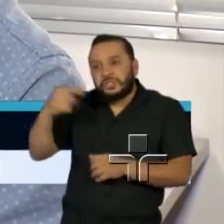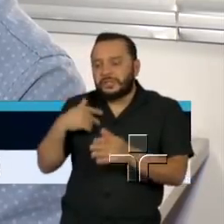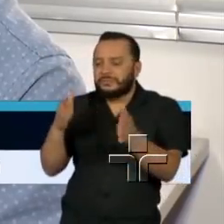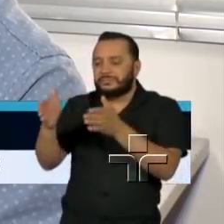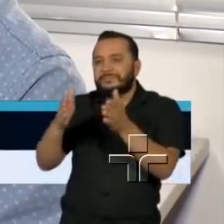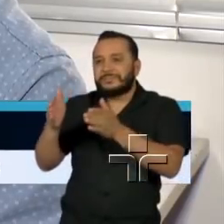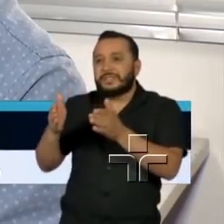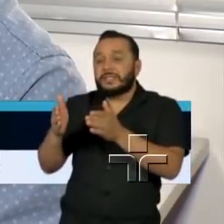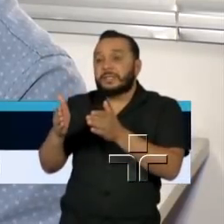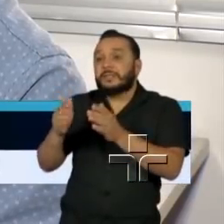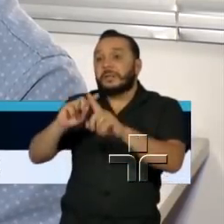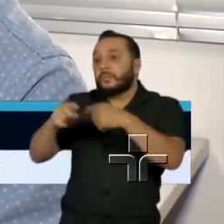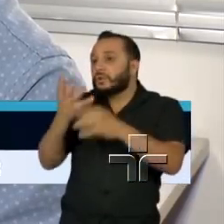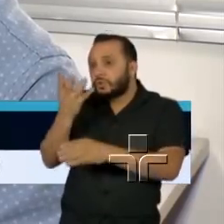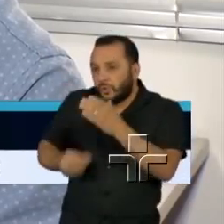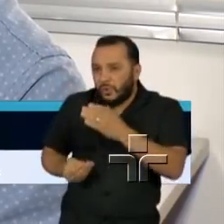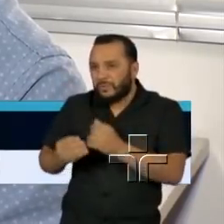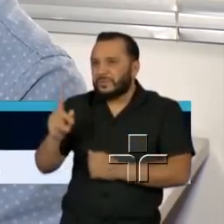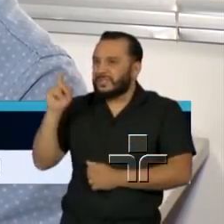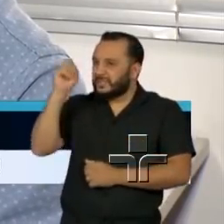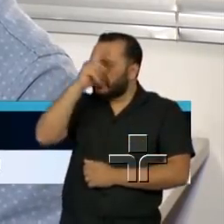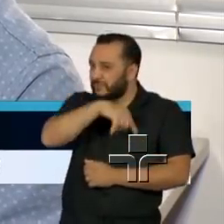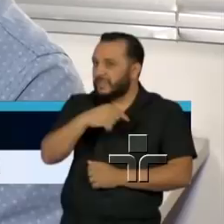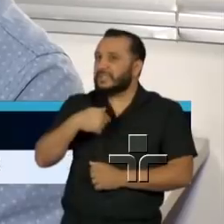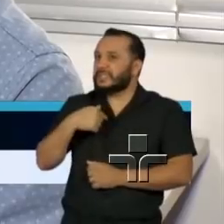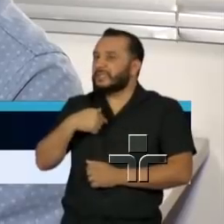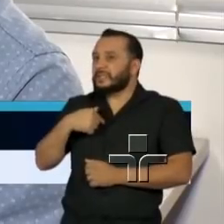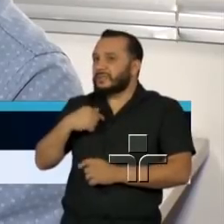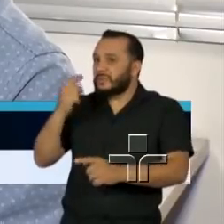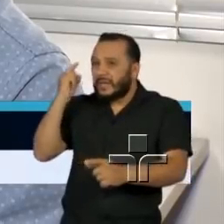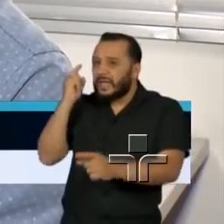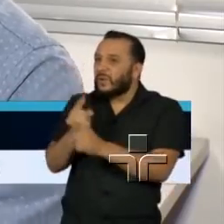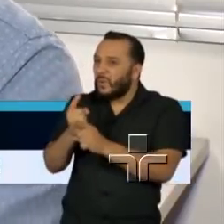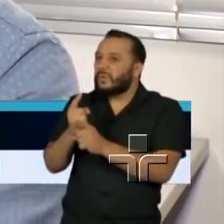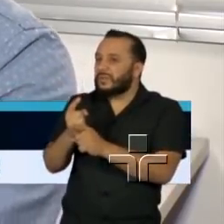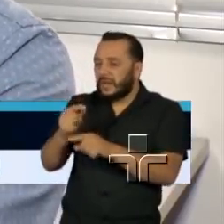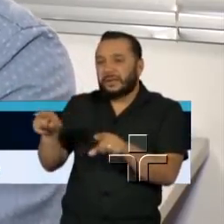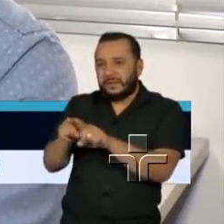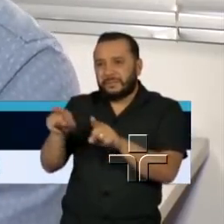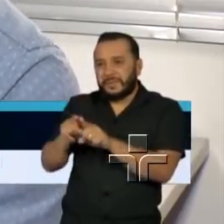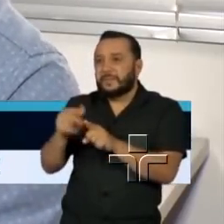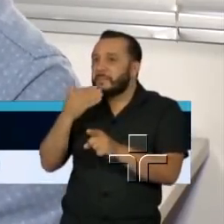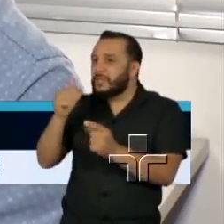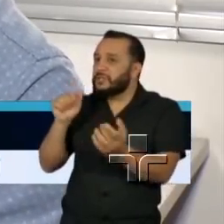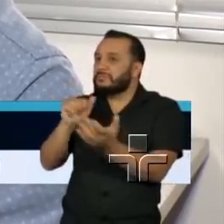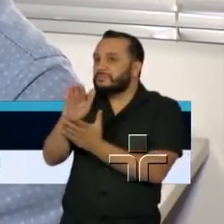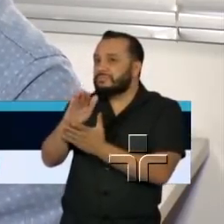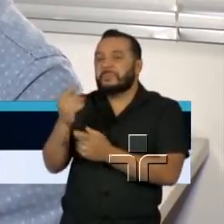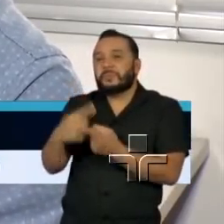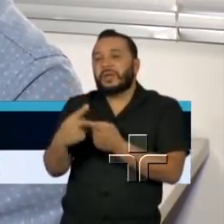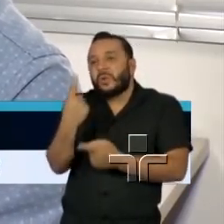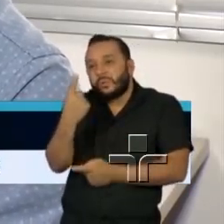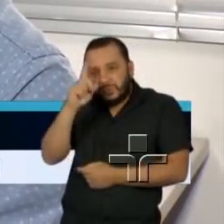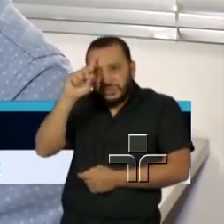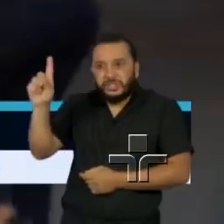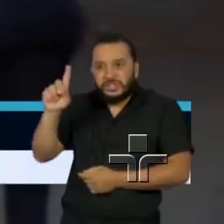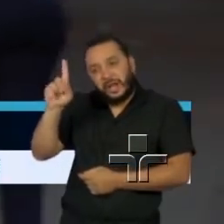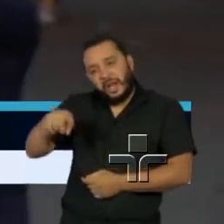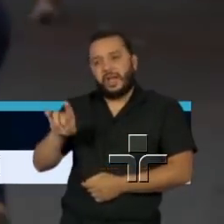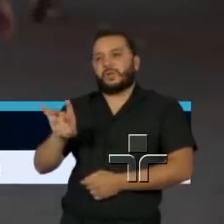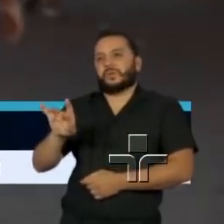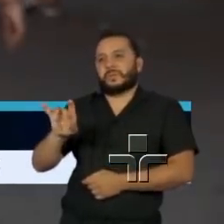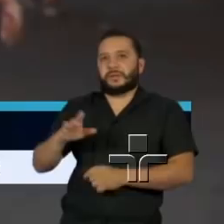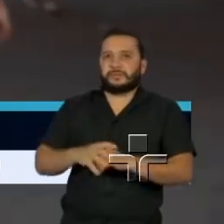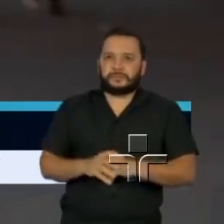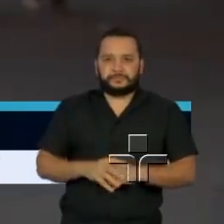mais difícil, inclusive, a eliminação e solicitação de exclusão desse conteúdo, já que ele é feito de uma maneira automatizada.